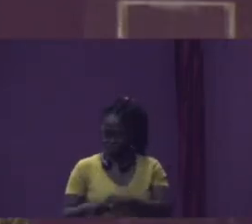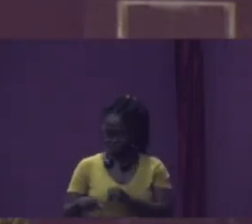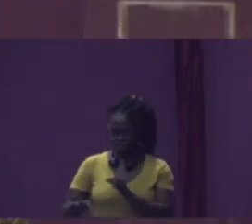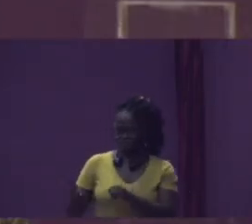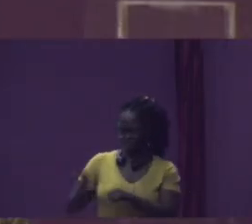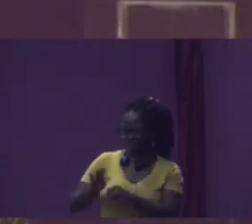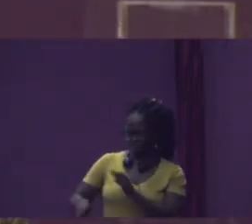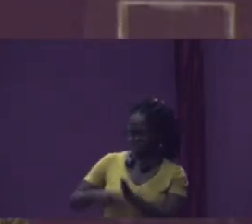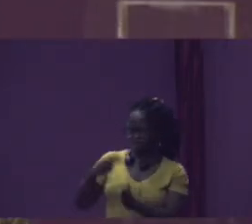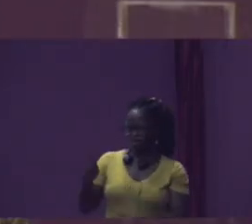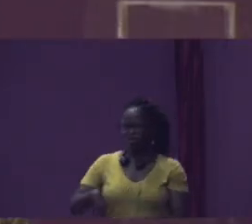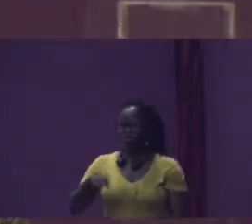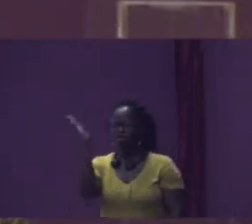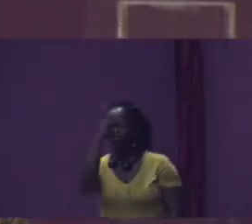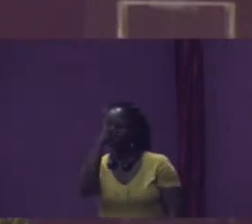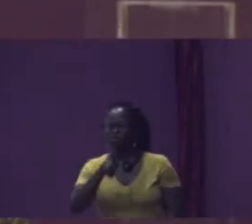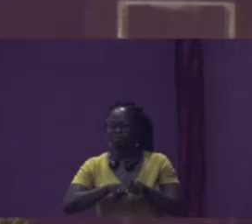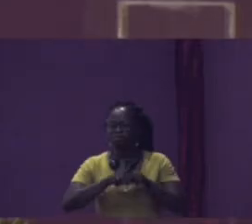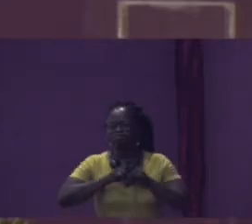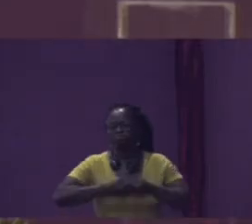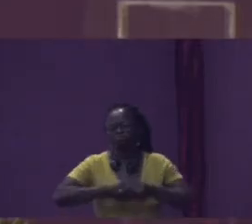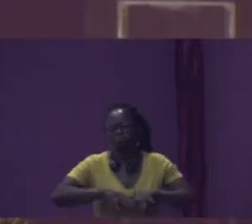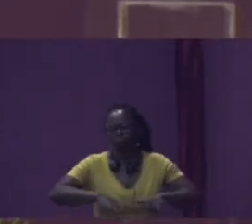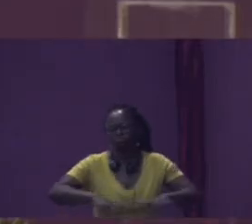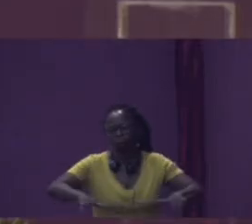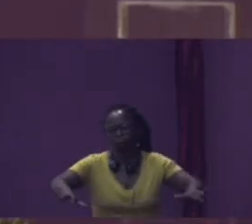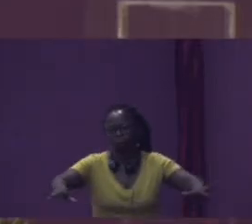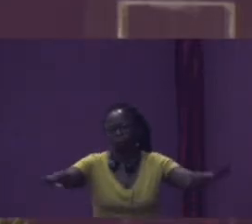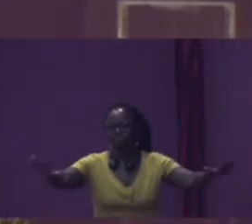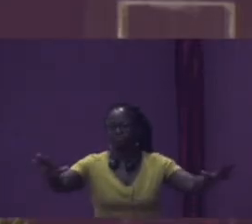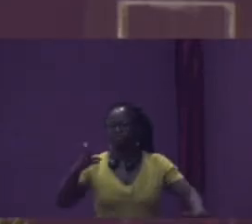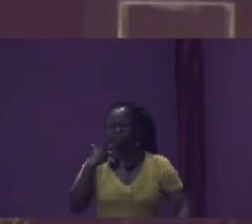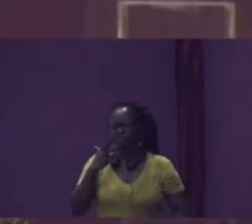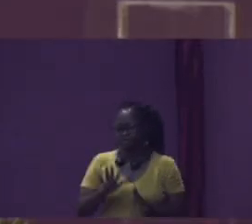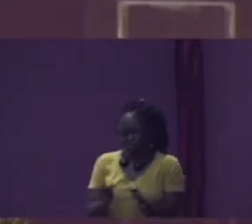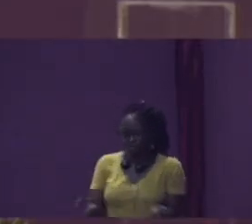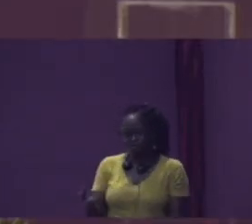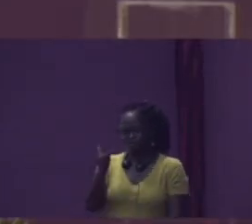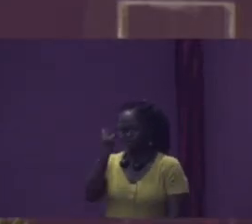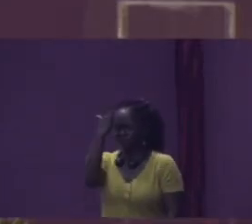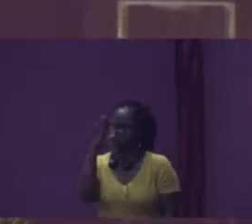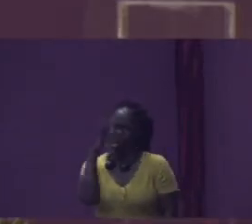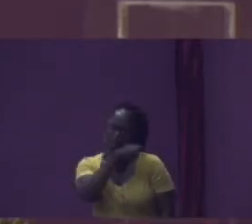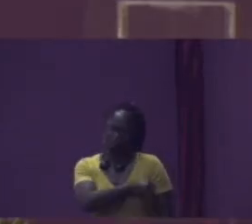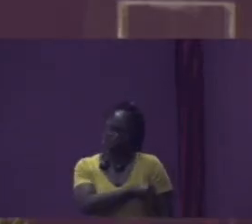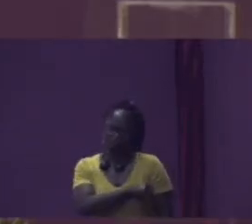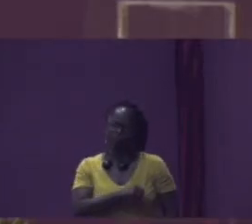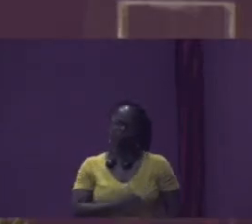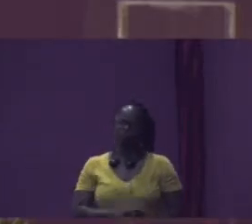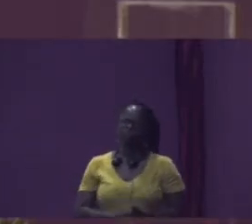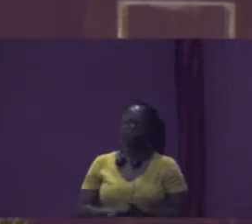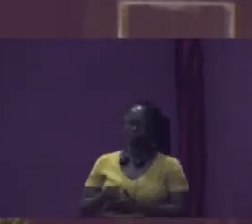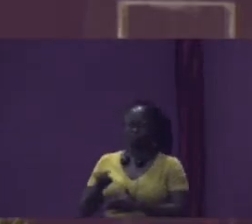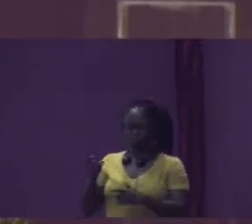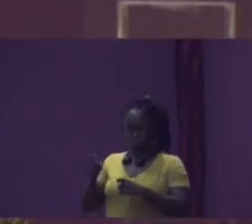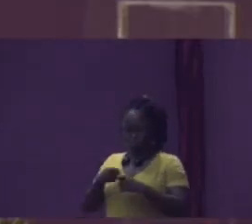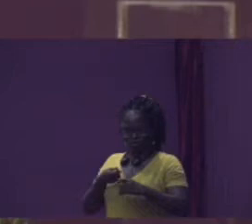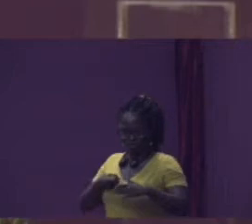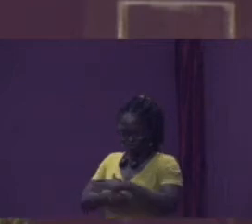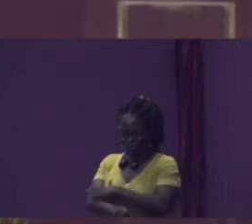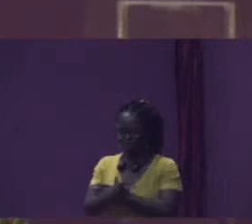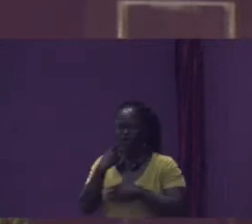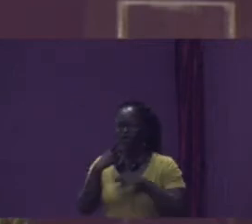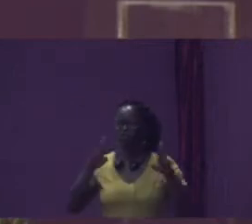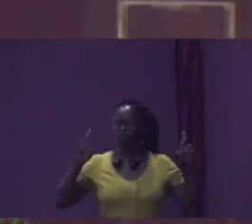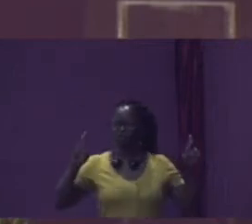a cesariana, tornando esse procedimento simples, fácil e rápido. Os obstetras também assinalam a diferença